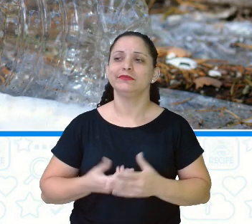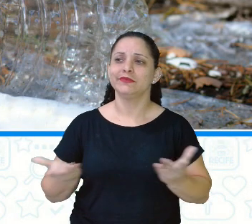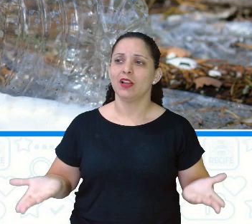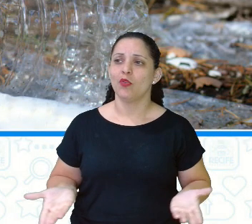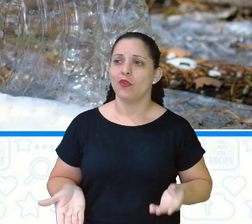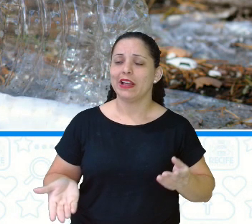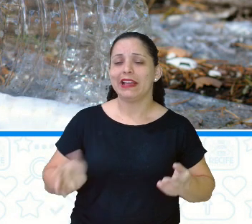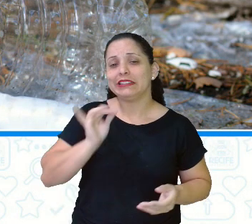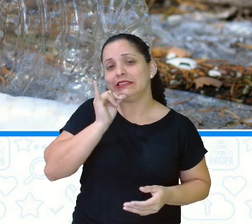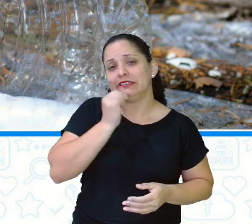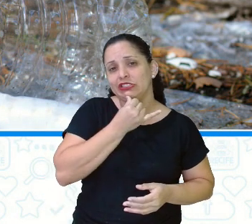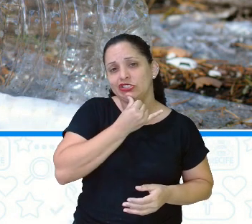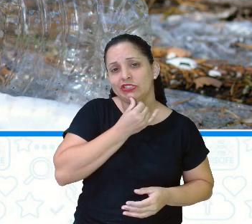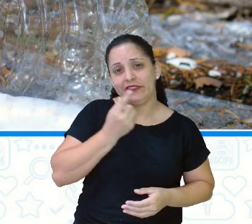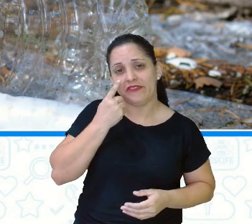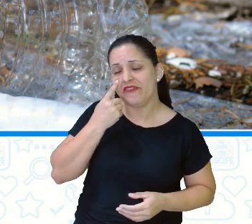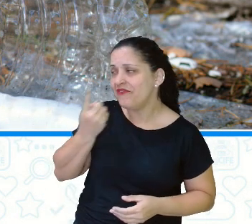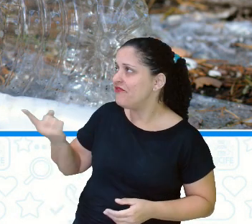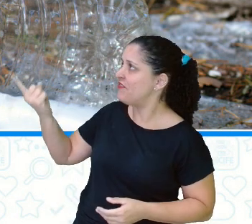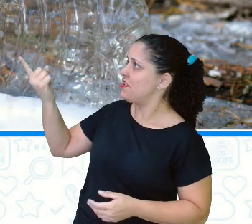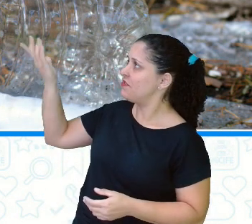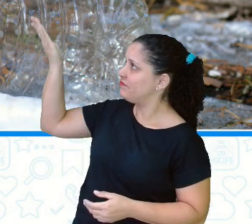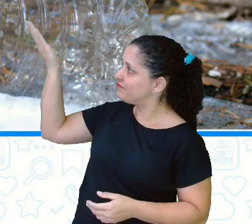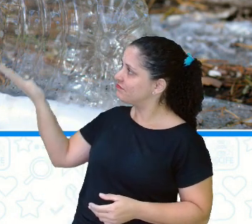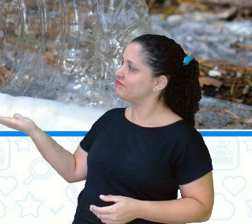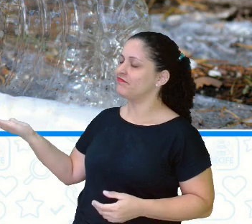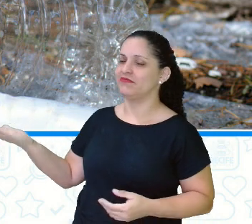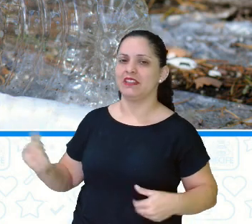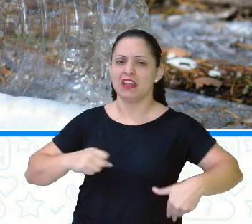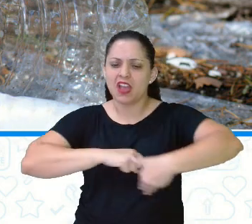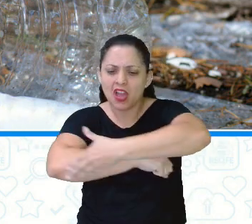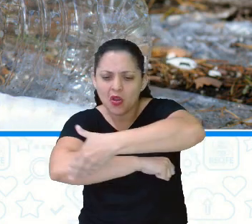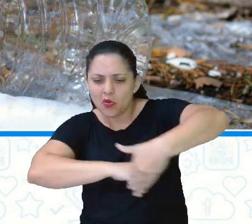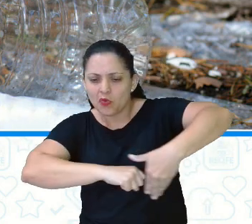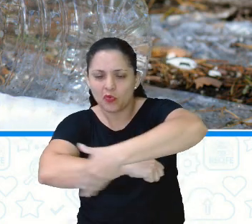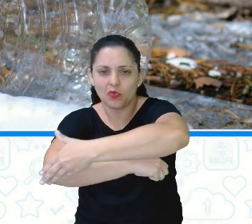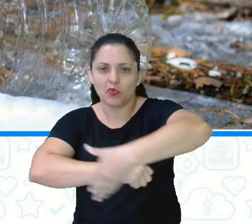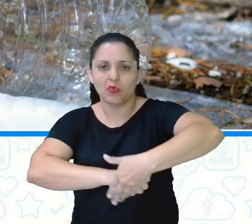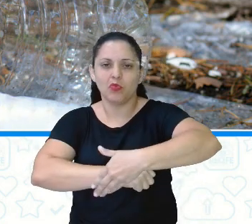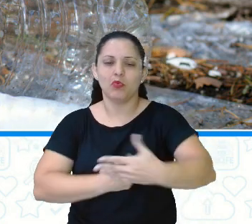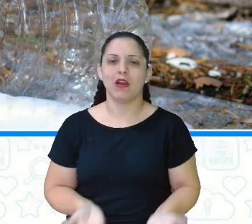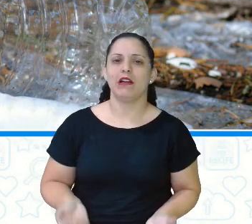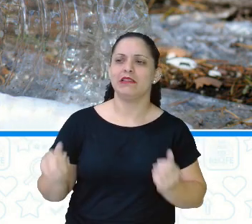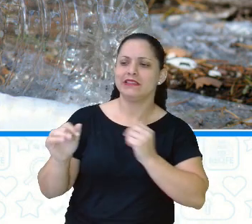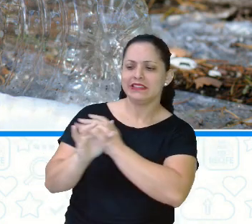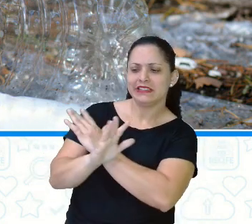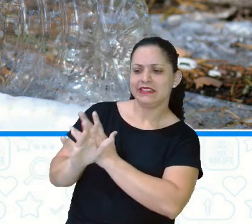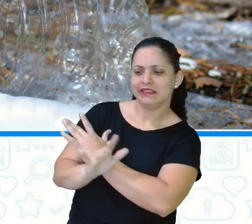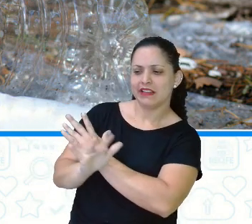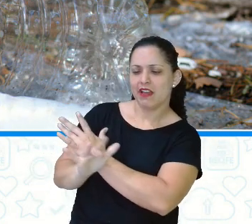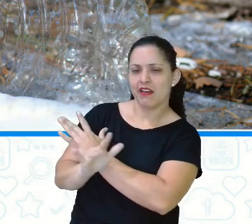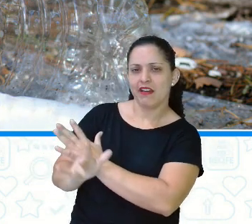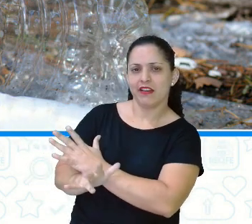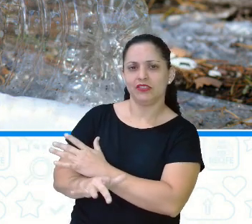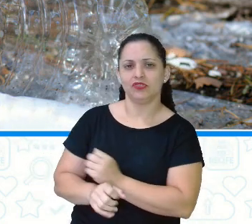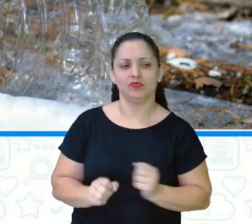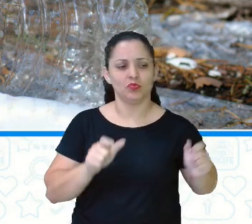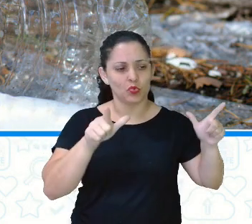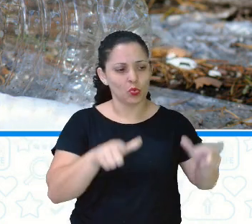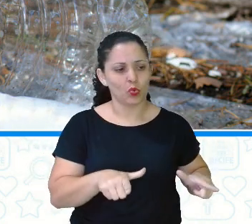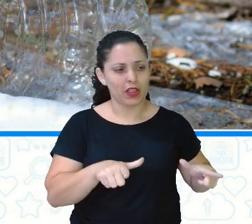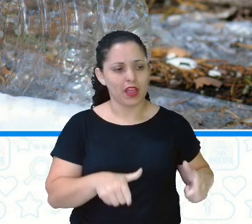gente encontrar pelas paisagens, pela cidade, até nos pequenos espaços públicos, mas que